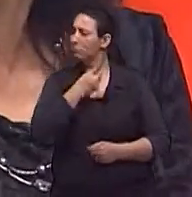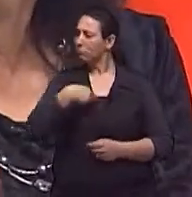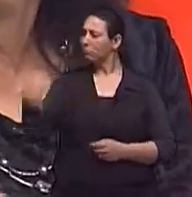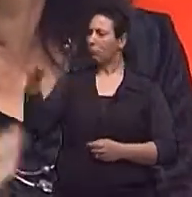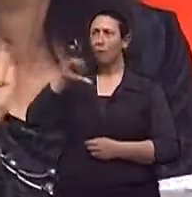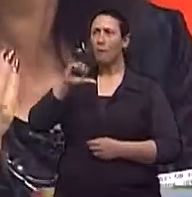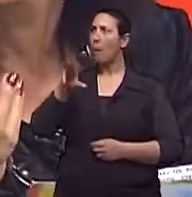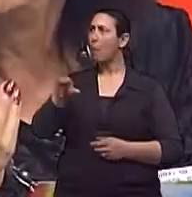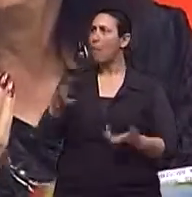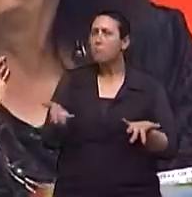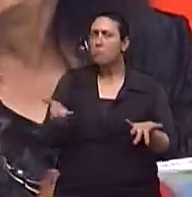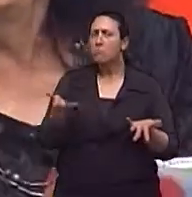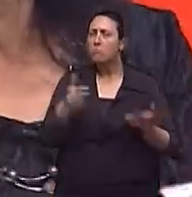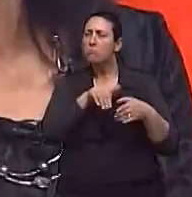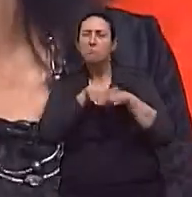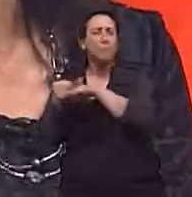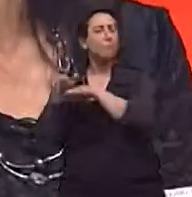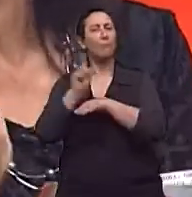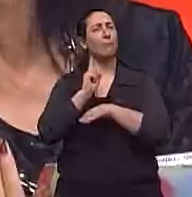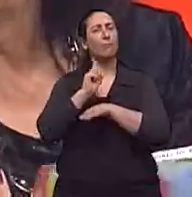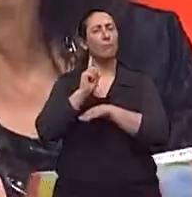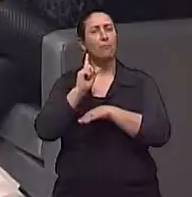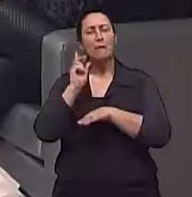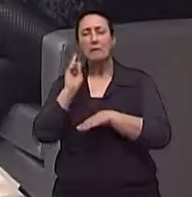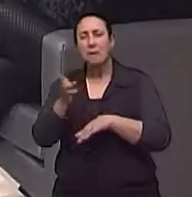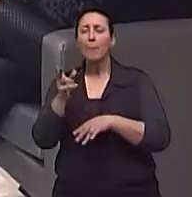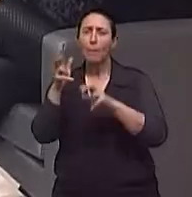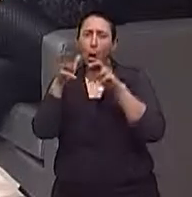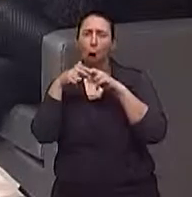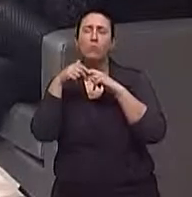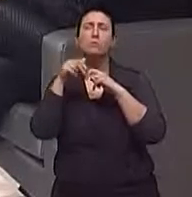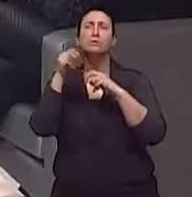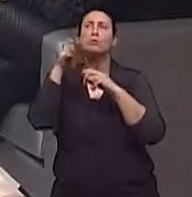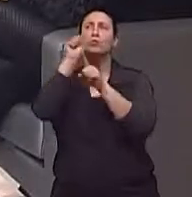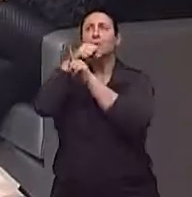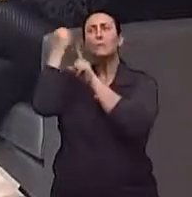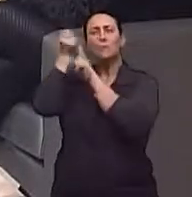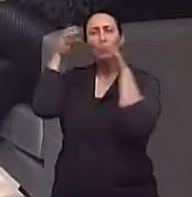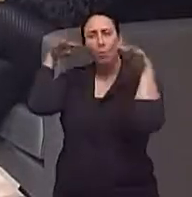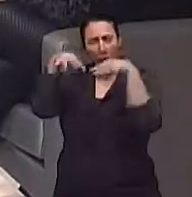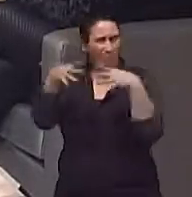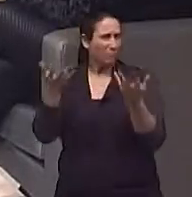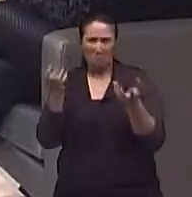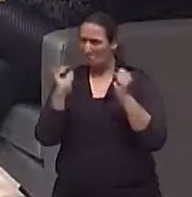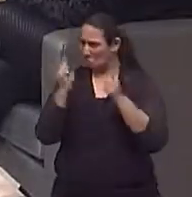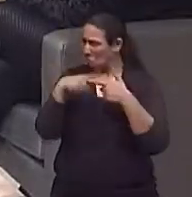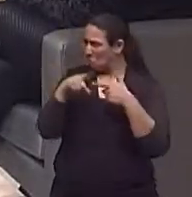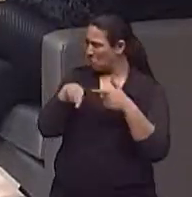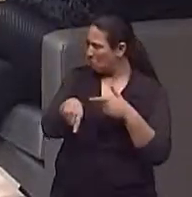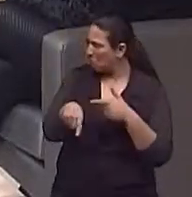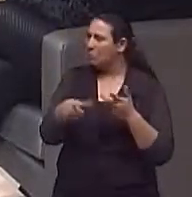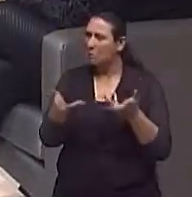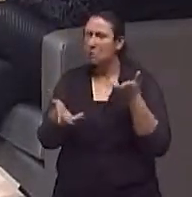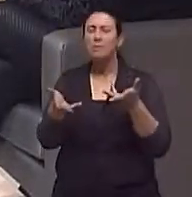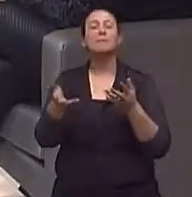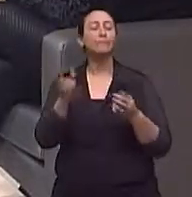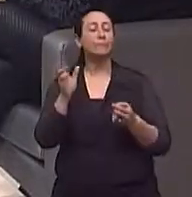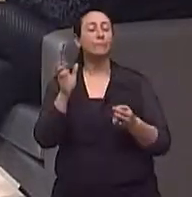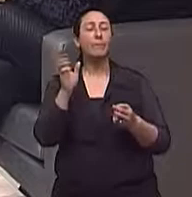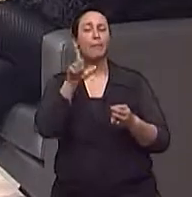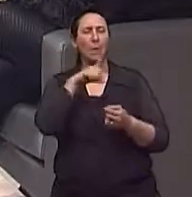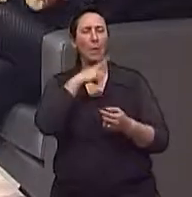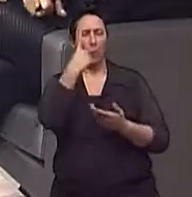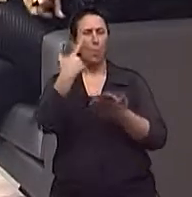não ser que foi constituído em função do Olhar do outro isso Será que tá aí a raiz de todos os problemas é está